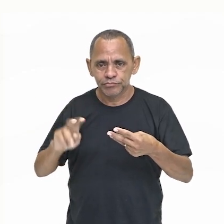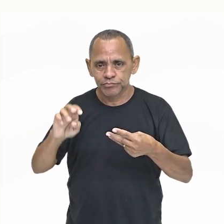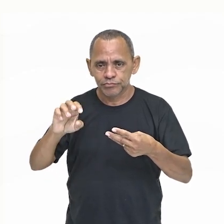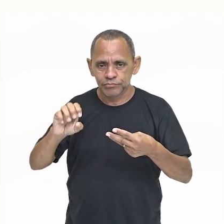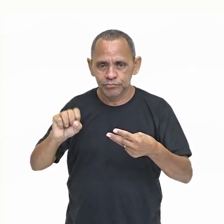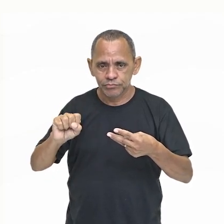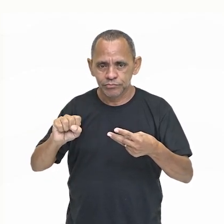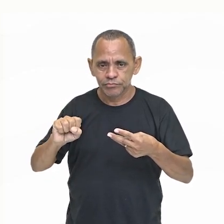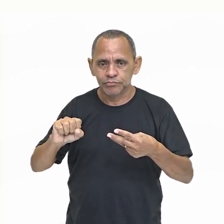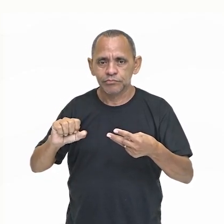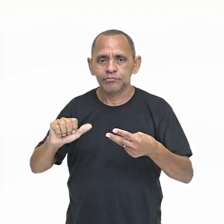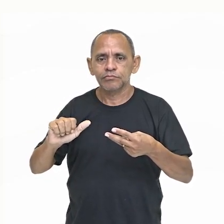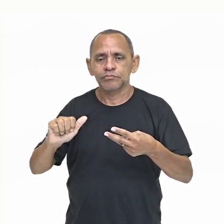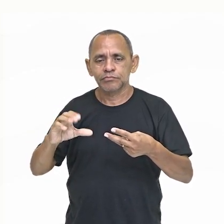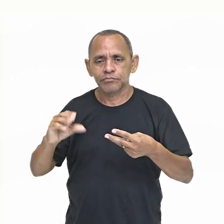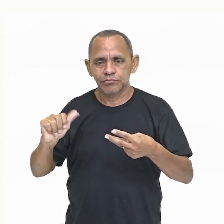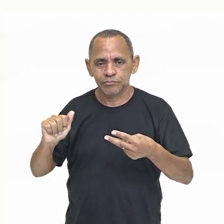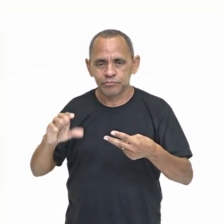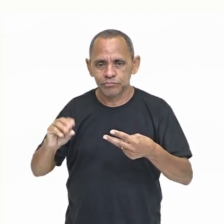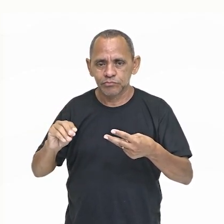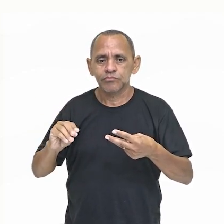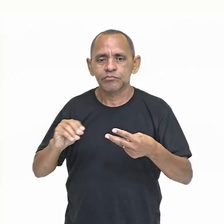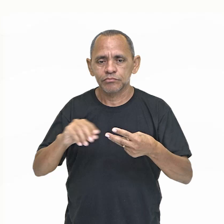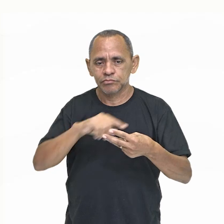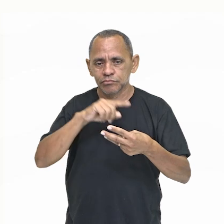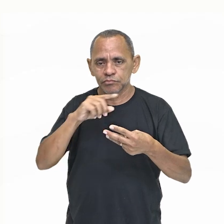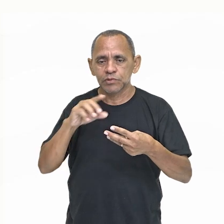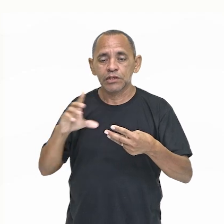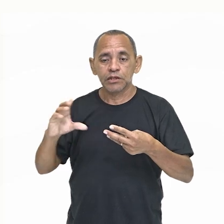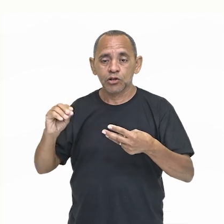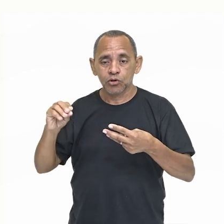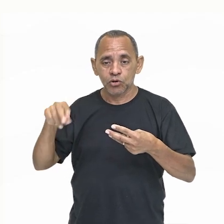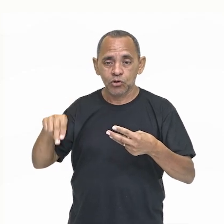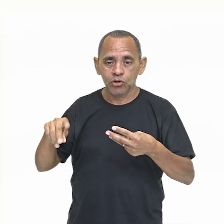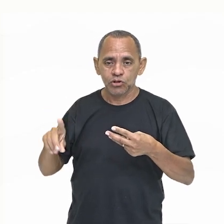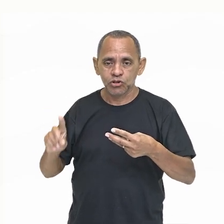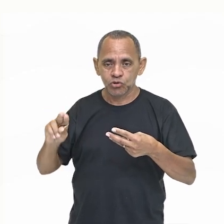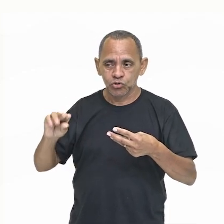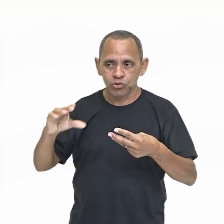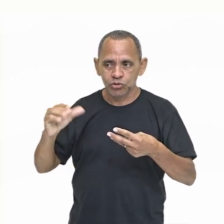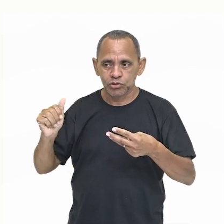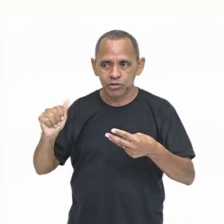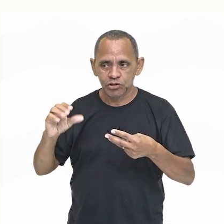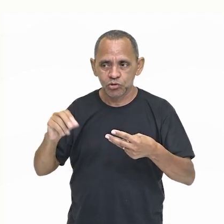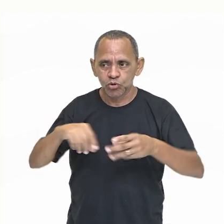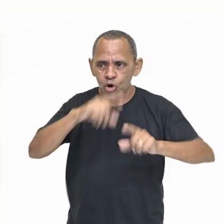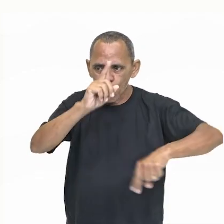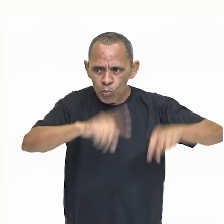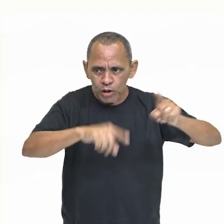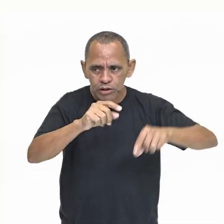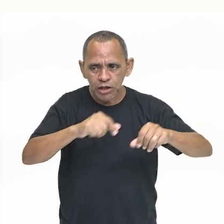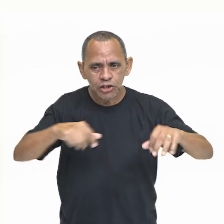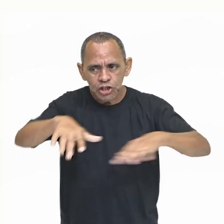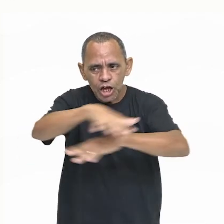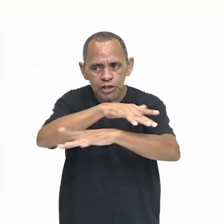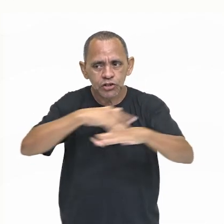podem perceber na imagem, eu tenho a condução, convecção e a radiação.